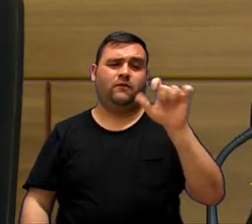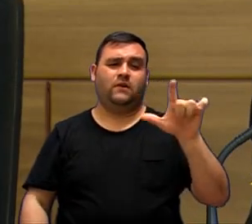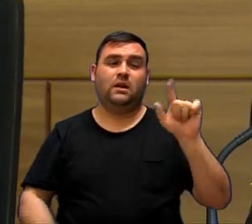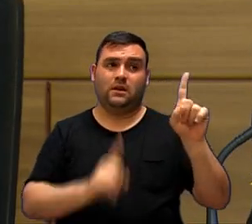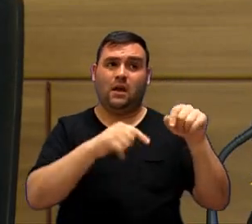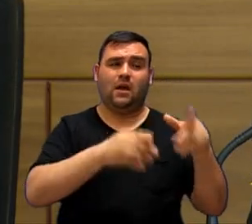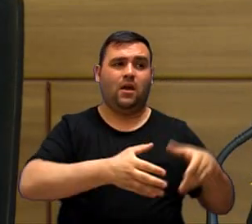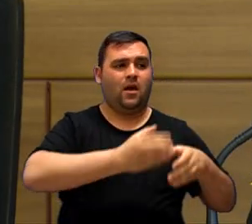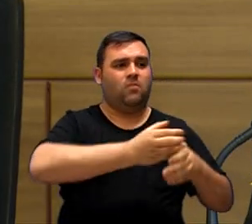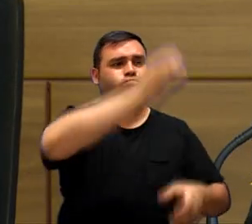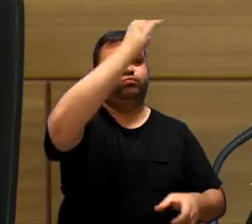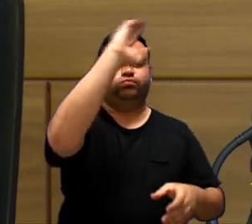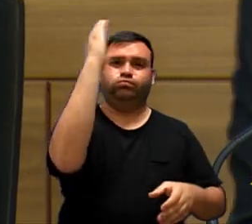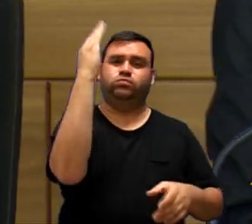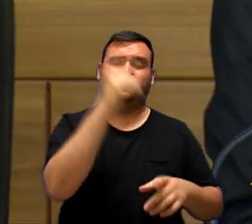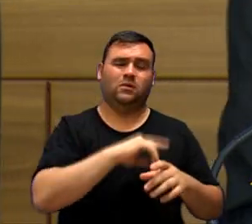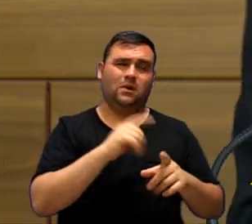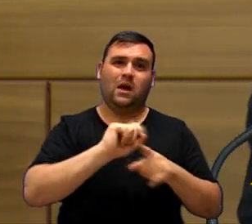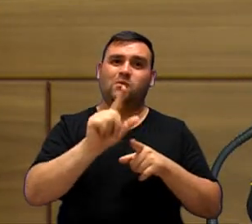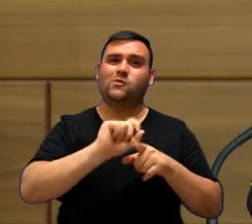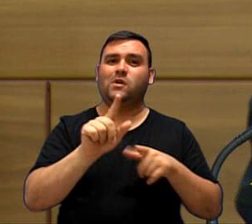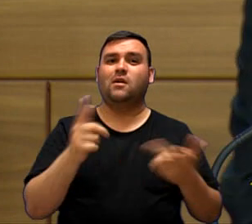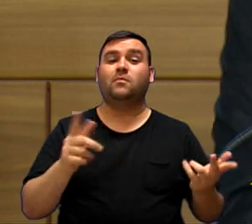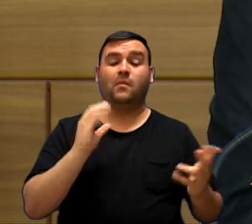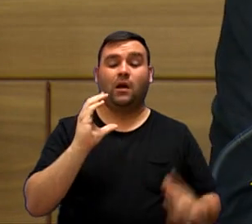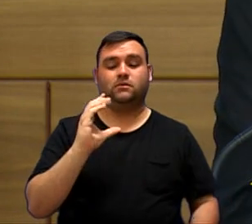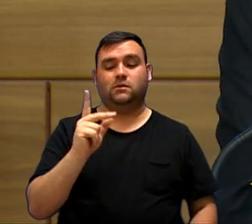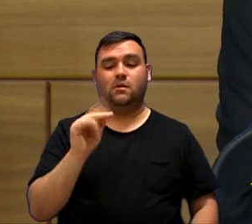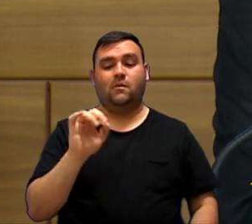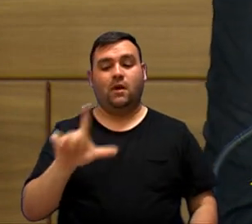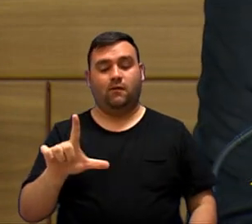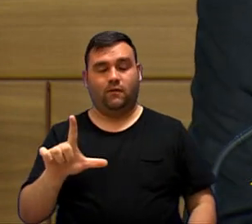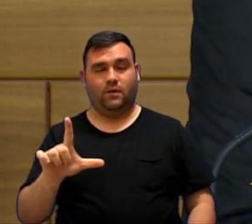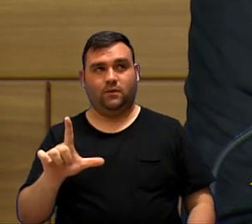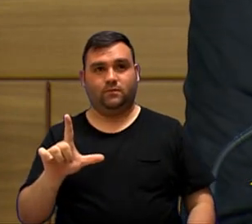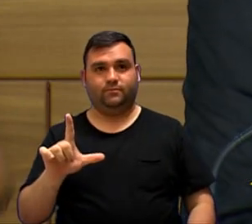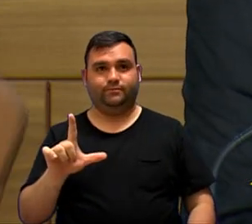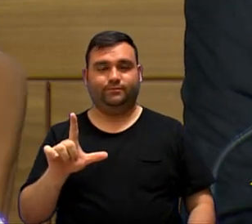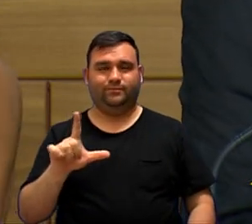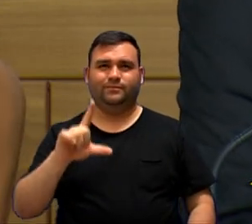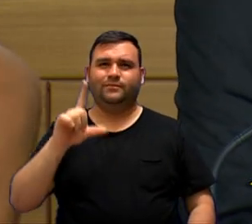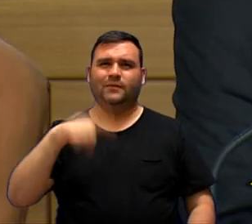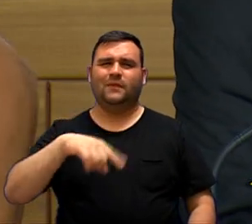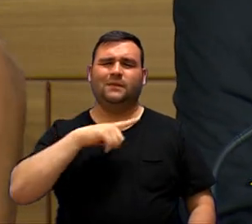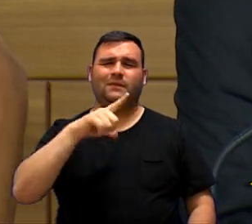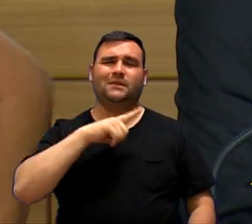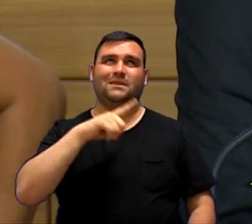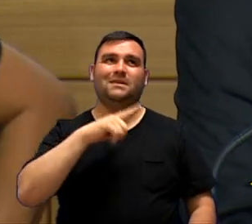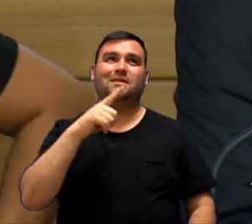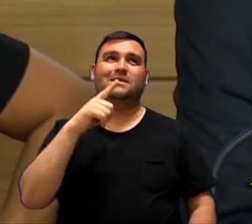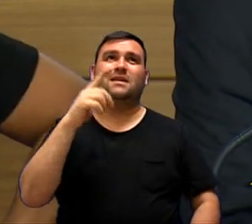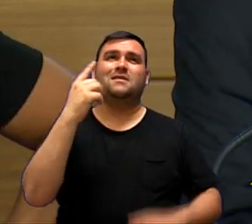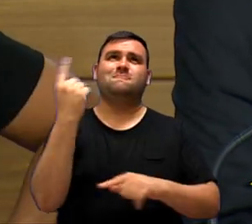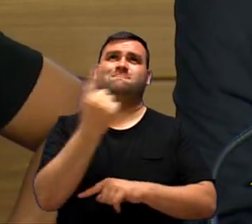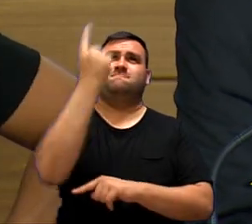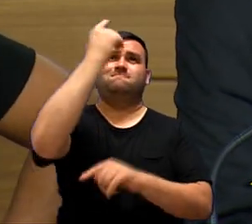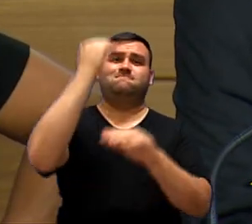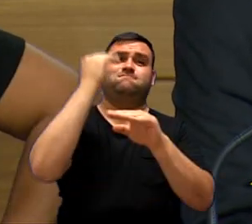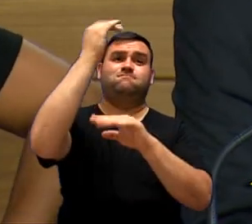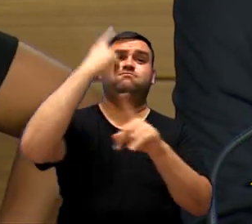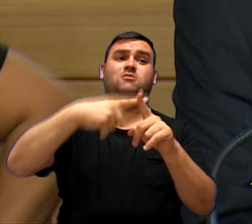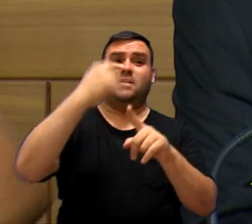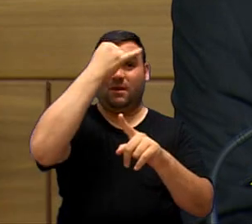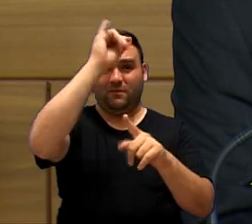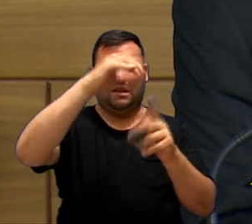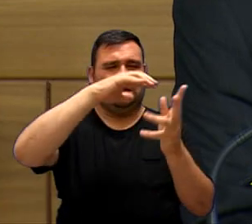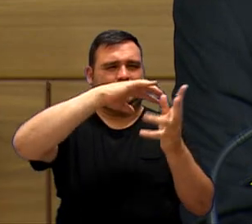os postes. Mas, na verdade, a CPFL ela tem a rede mais alta até para evitar